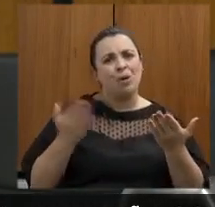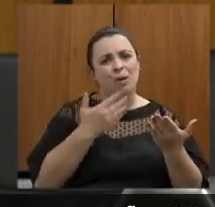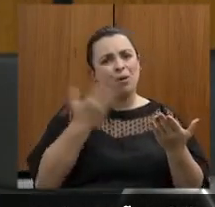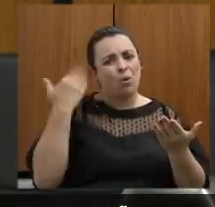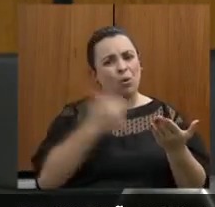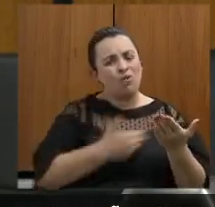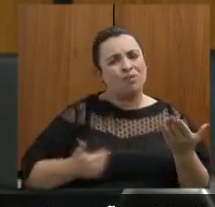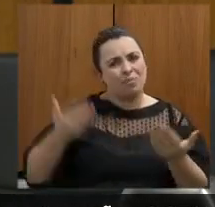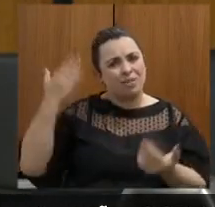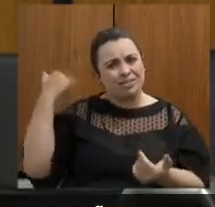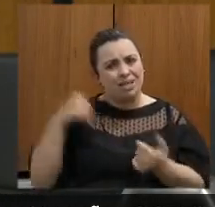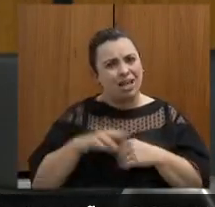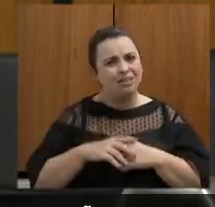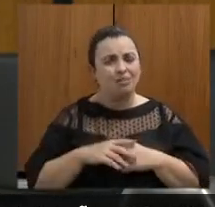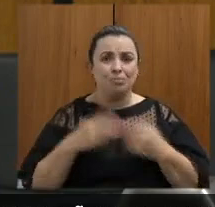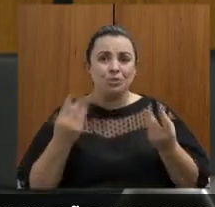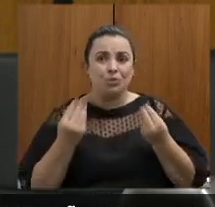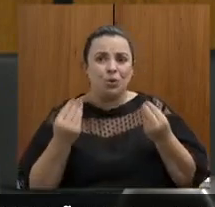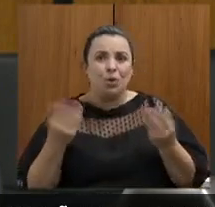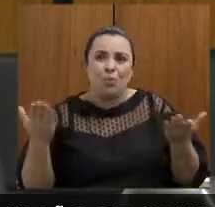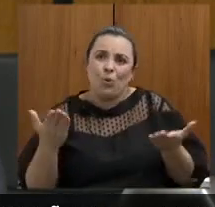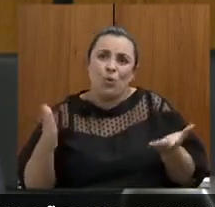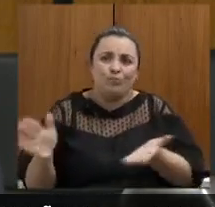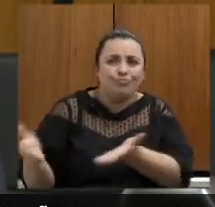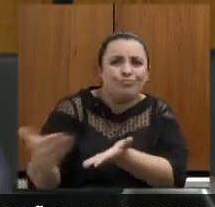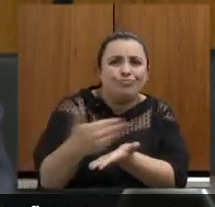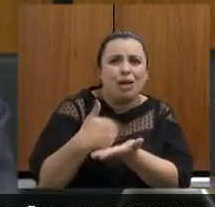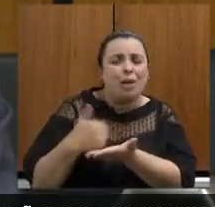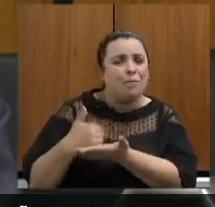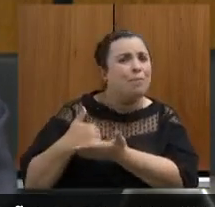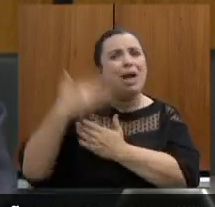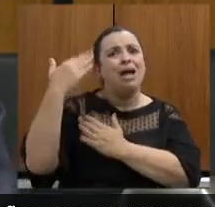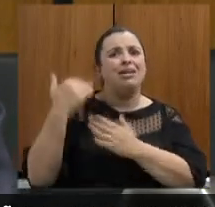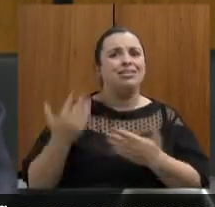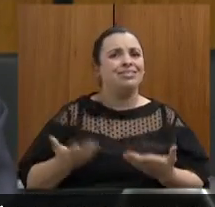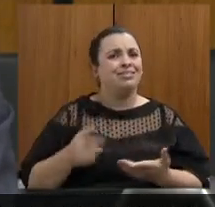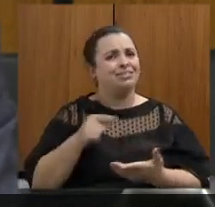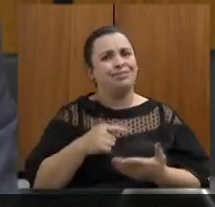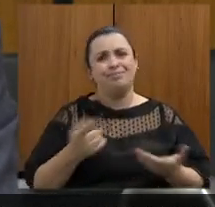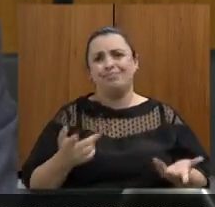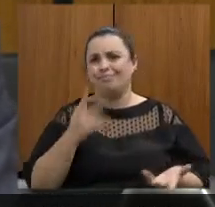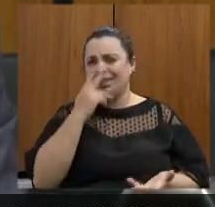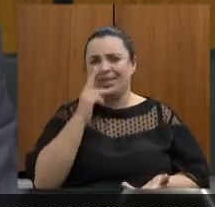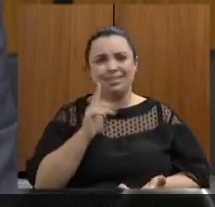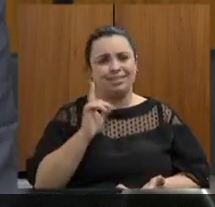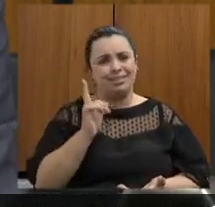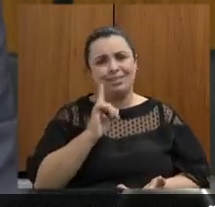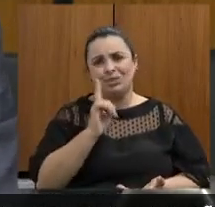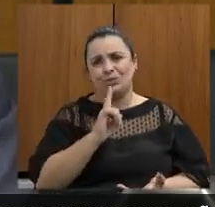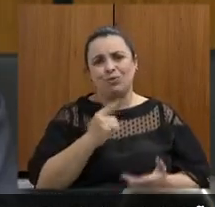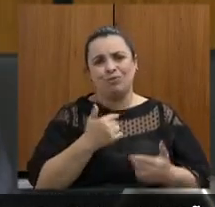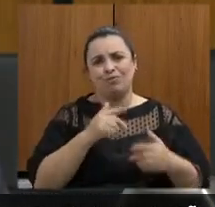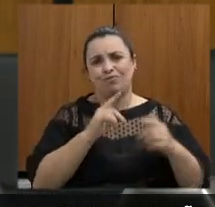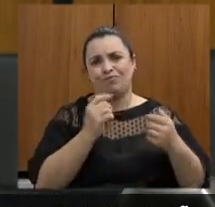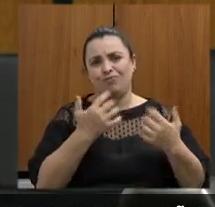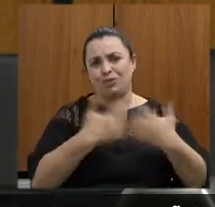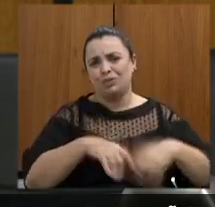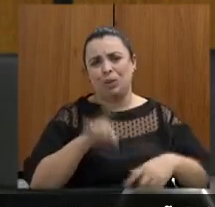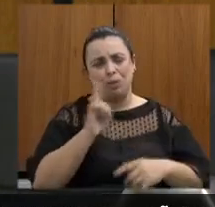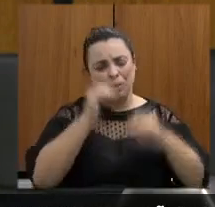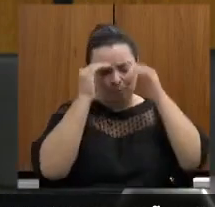muito mais confortável desde eliminar até arrecadação me desculpe é um atestado que não cumprir o dever de casa obrigado